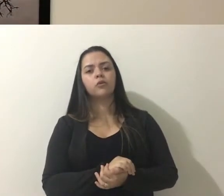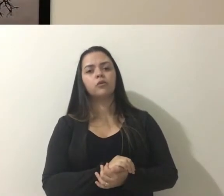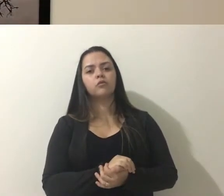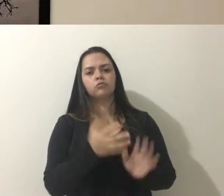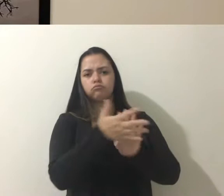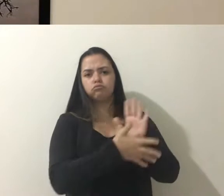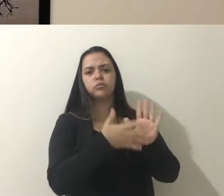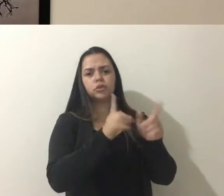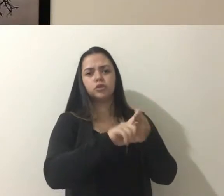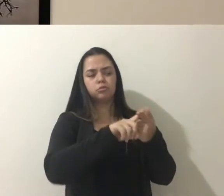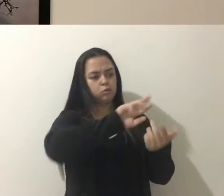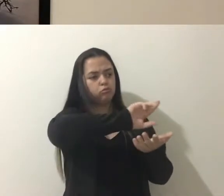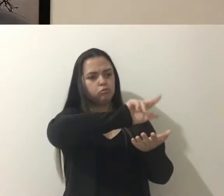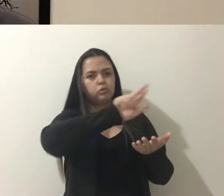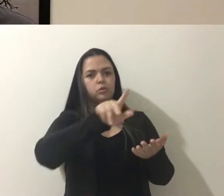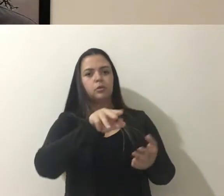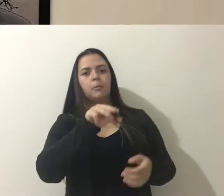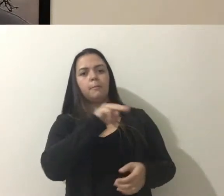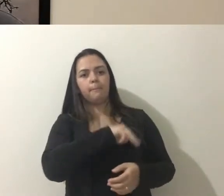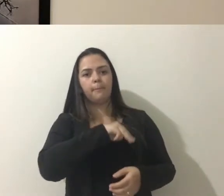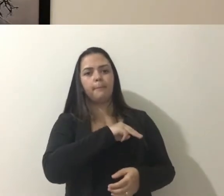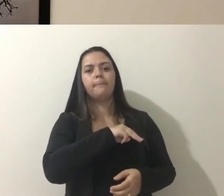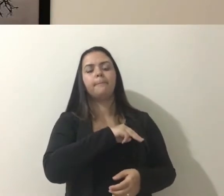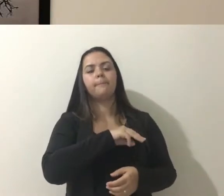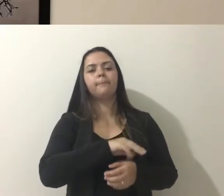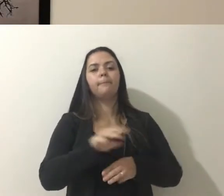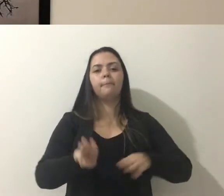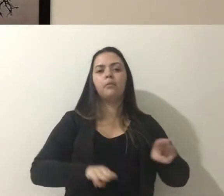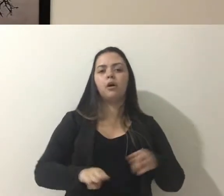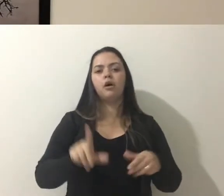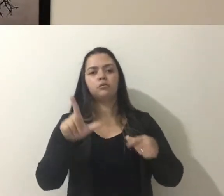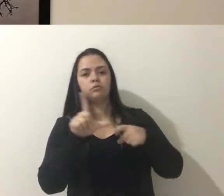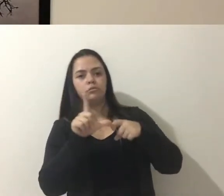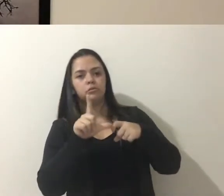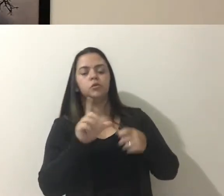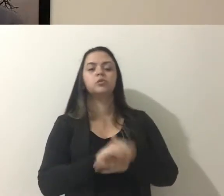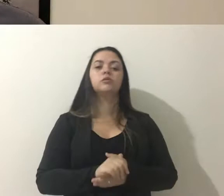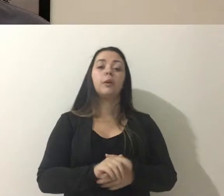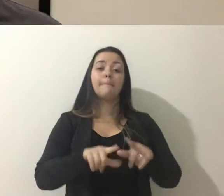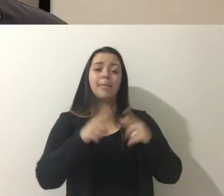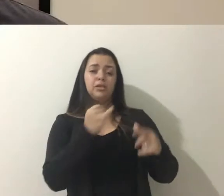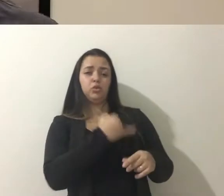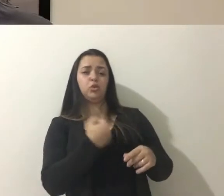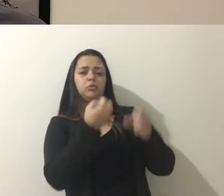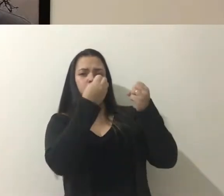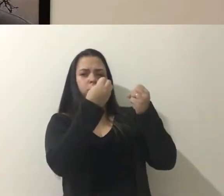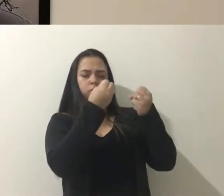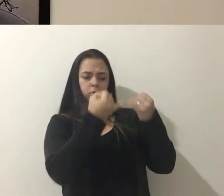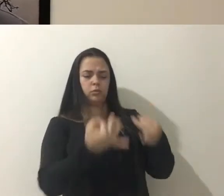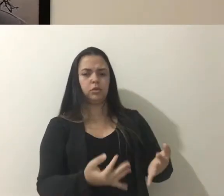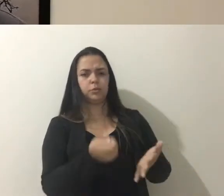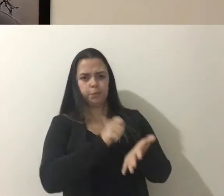se encontra nos demais evangelistas, Mateus, em Marcos e Lucas, mas eu quero trazer a partir do que João